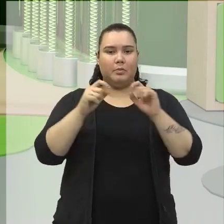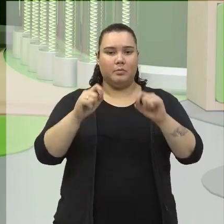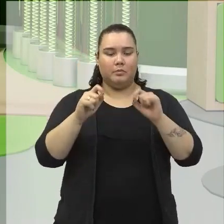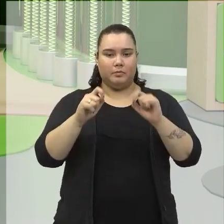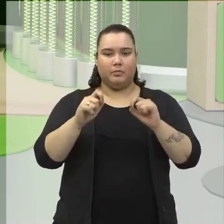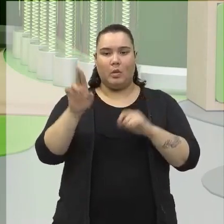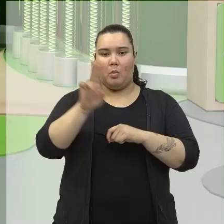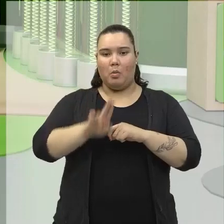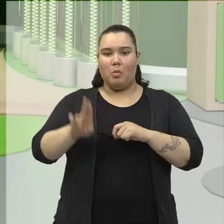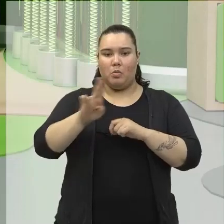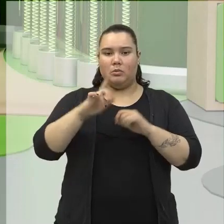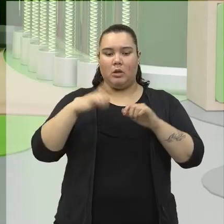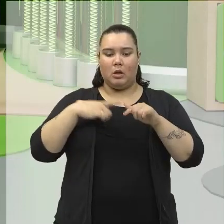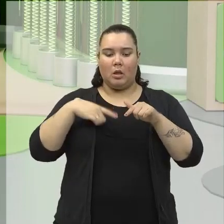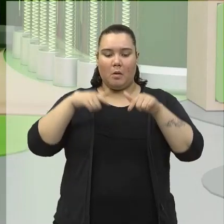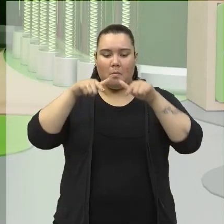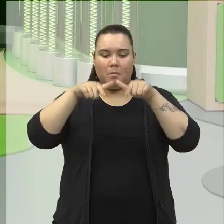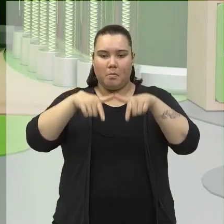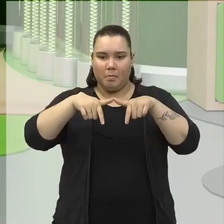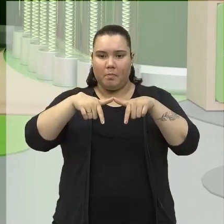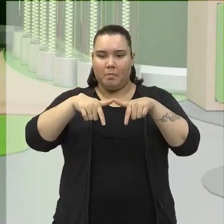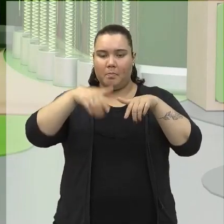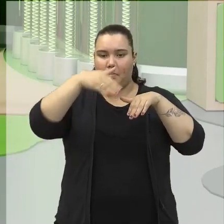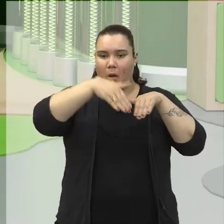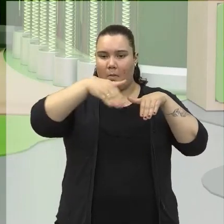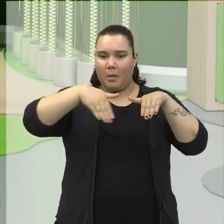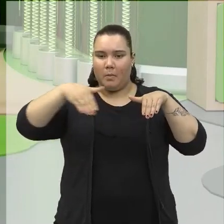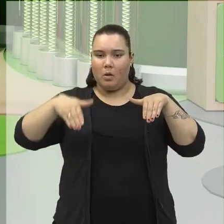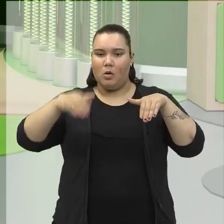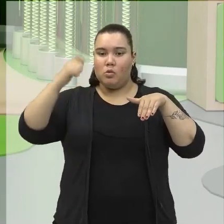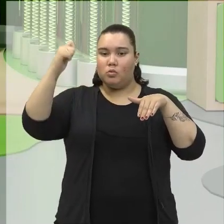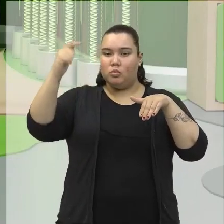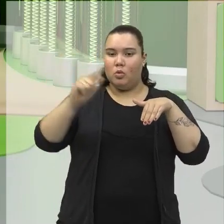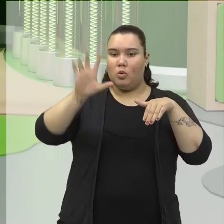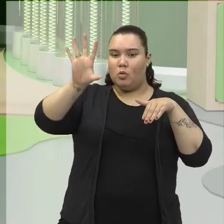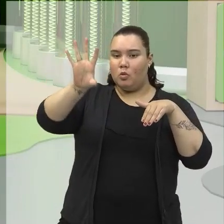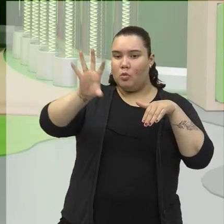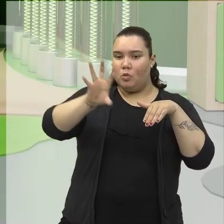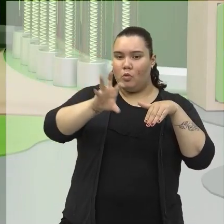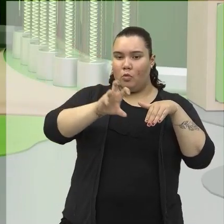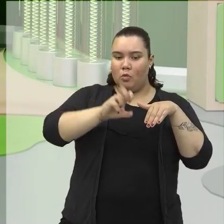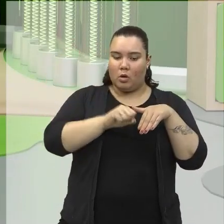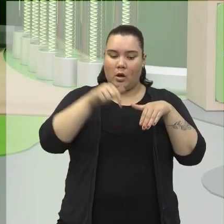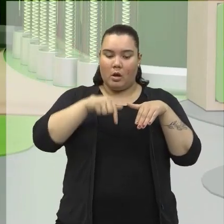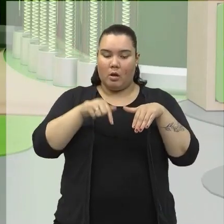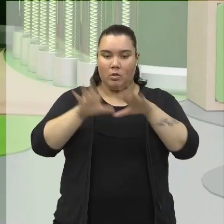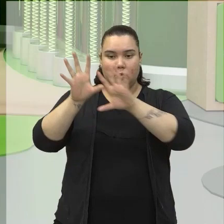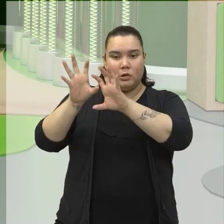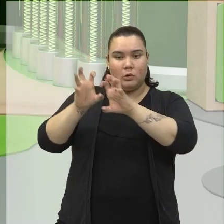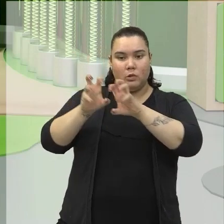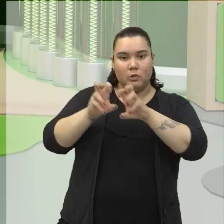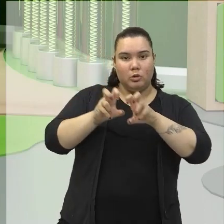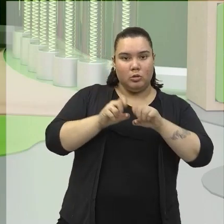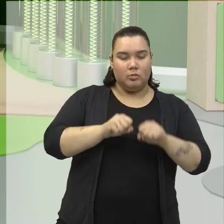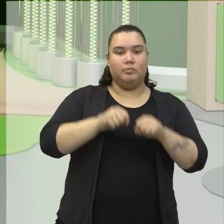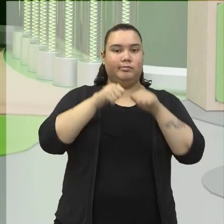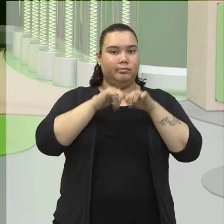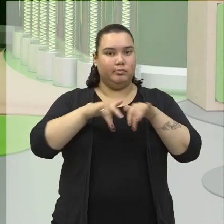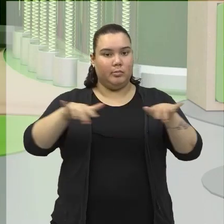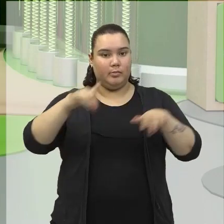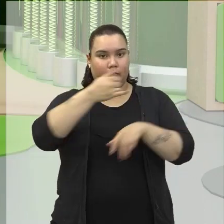é utilizada, a luz do sol, para gerar energia elétrica. E aqui você observa aqui um parque eólico, observa